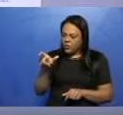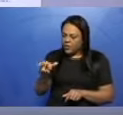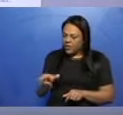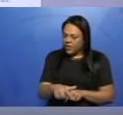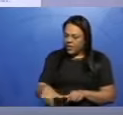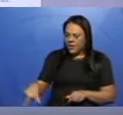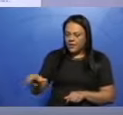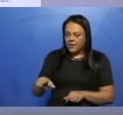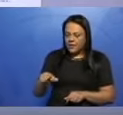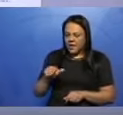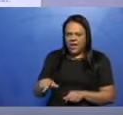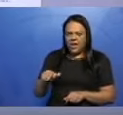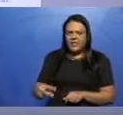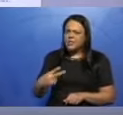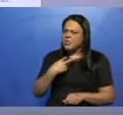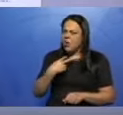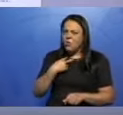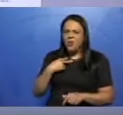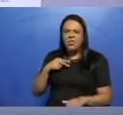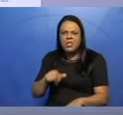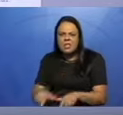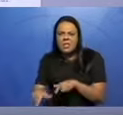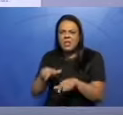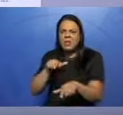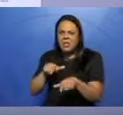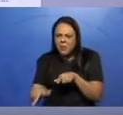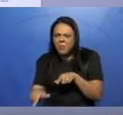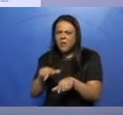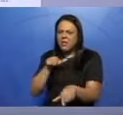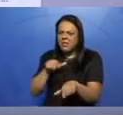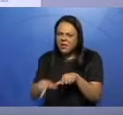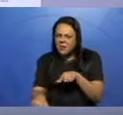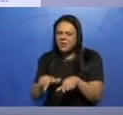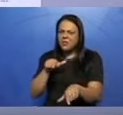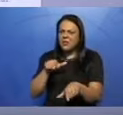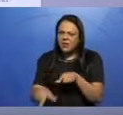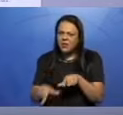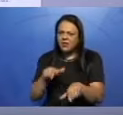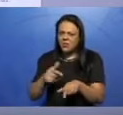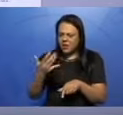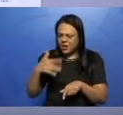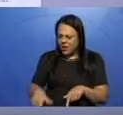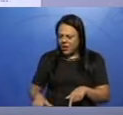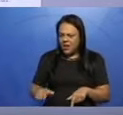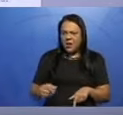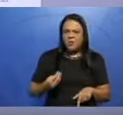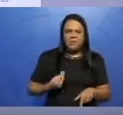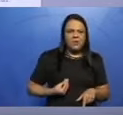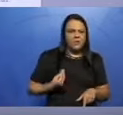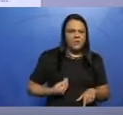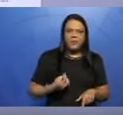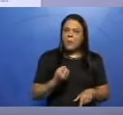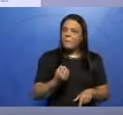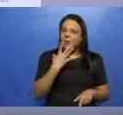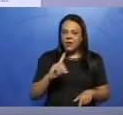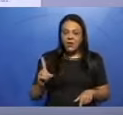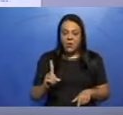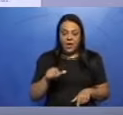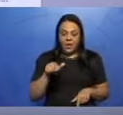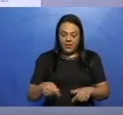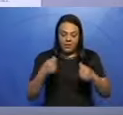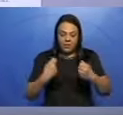crianças se livrem do fardo, aquele peso, do trabalho infantil para viver de forma plena a sua